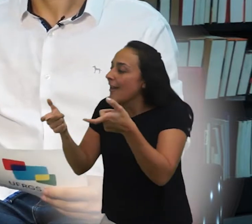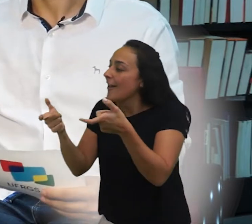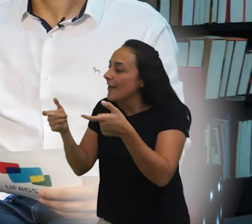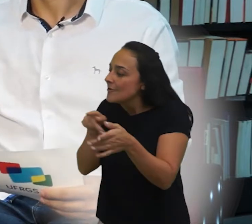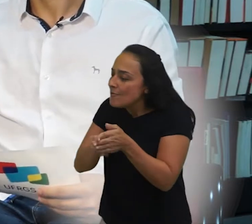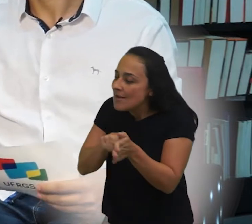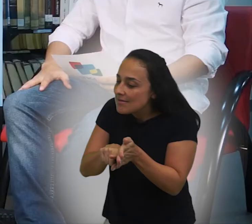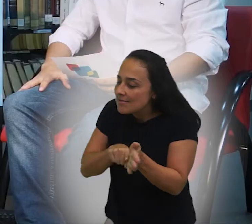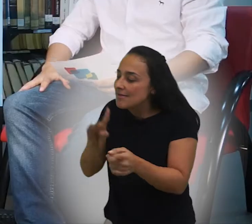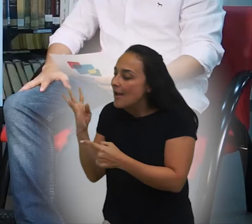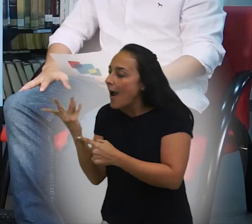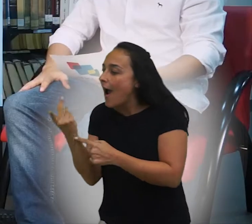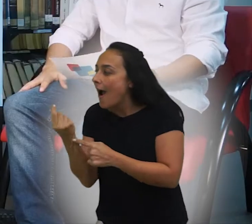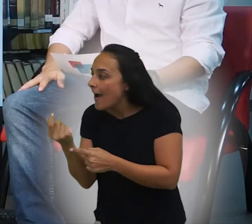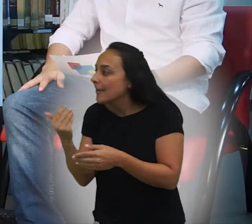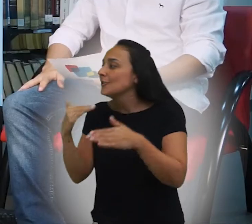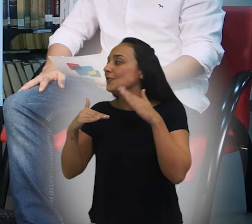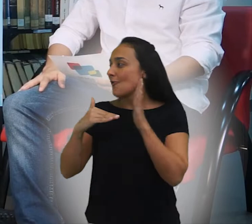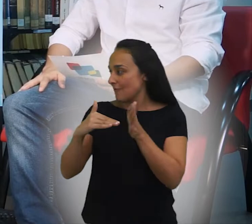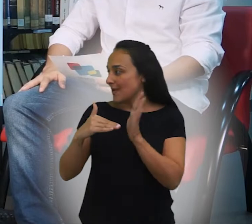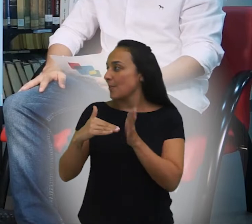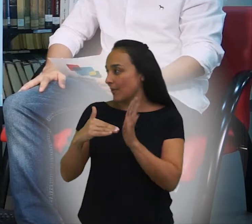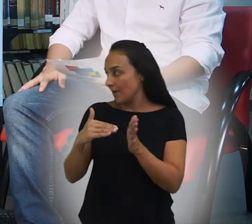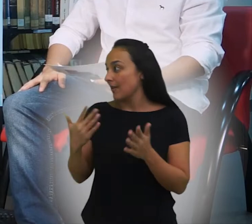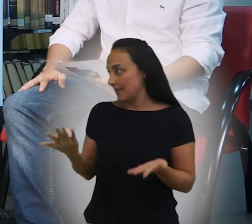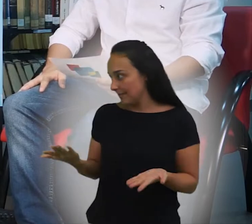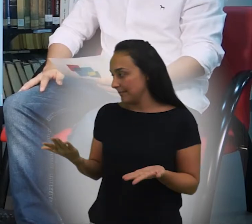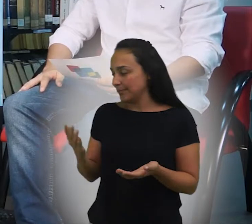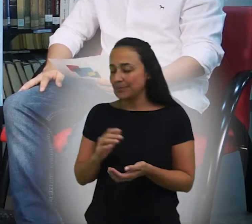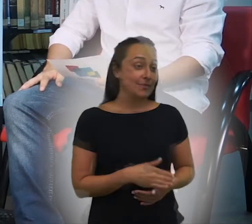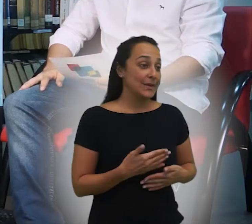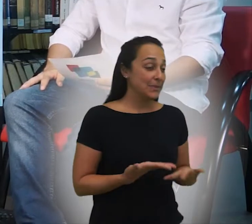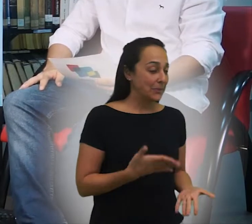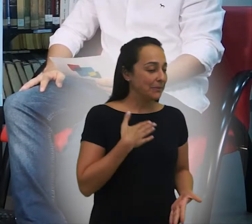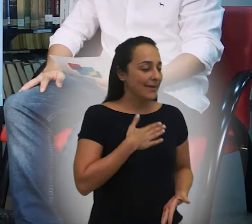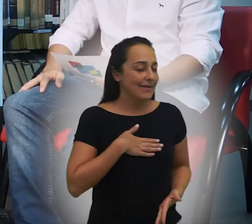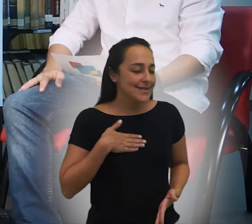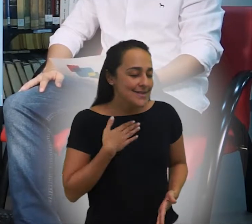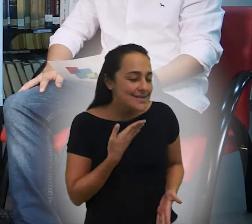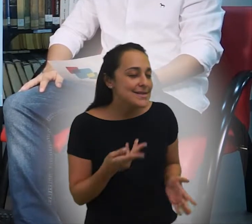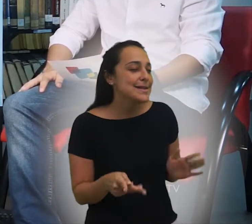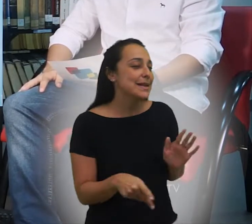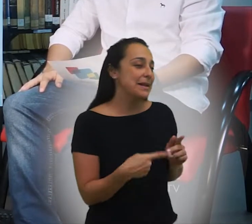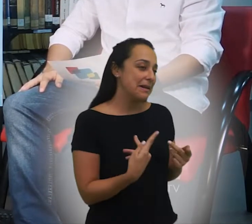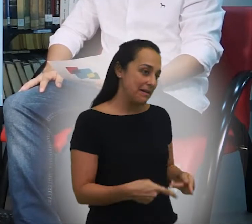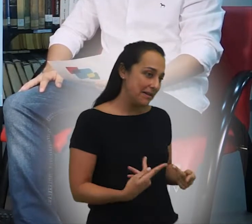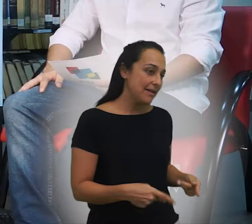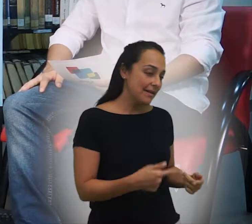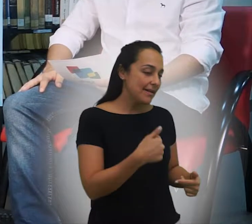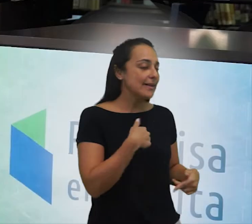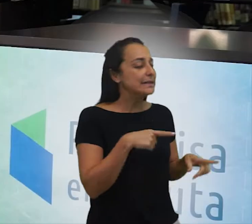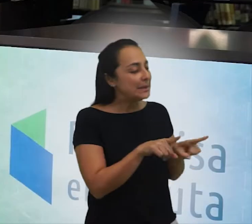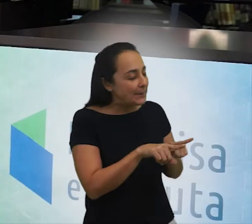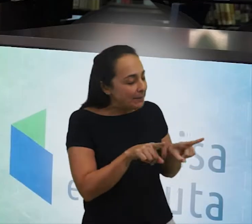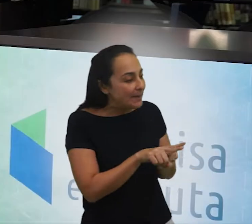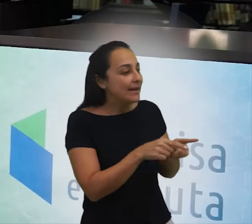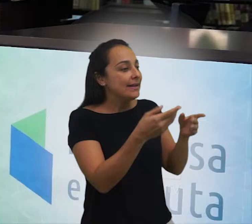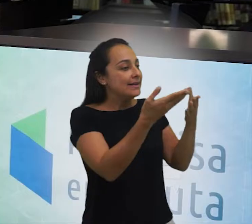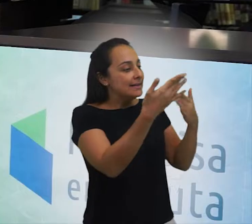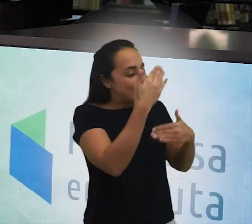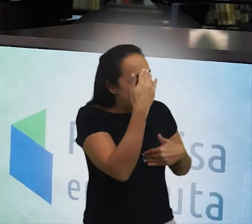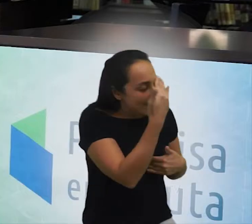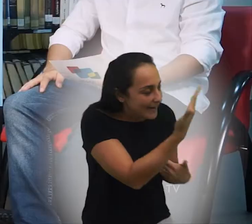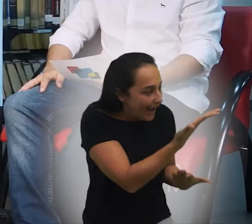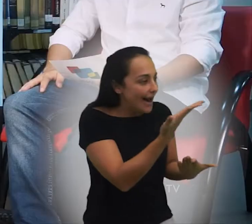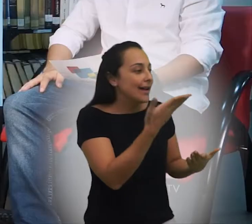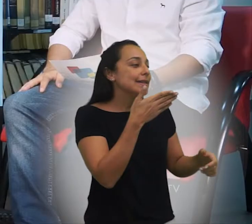a sua linha de pesquisa? Bom, antes de mais nada, também eu gostaria de agradecer a oportunidade de estar aqui com vocês, desse